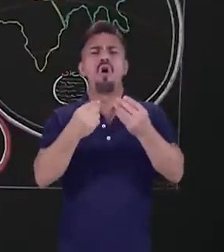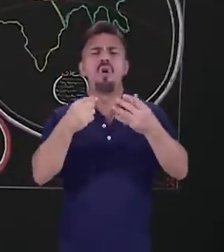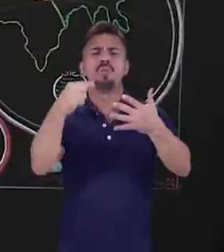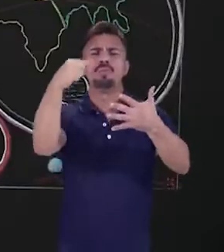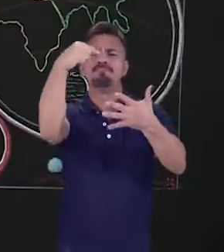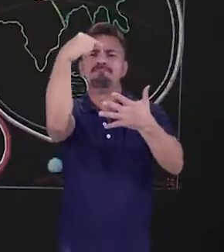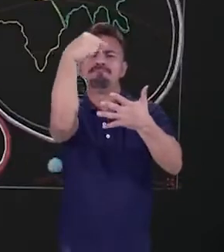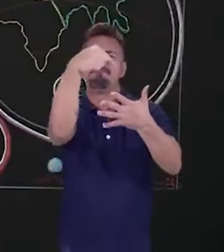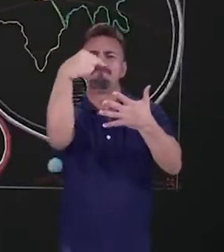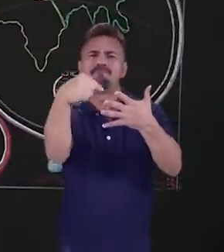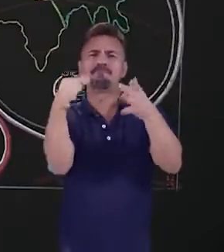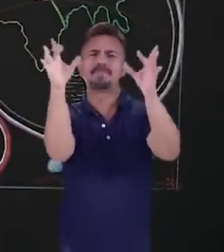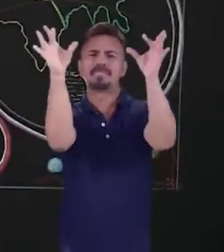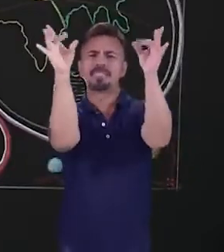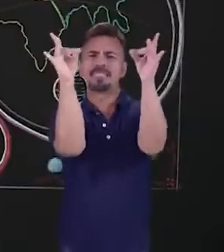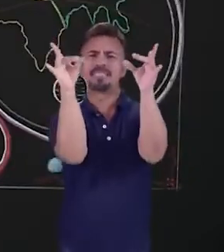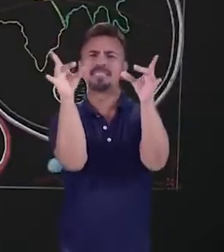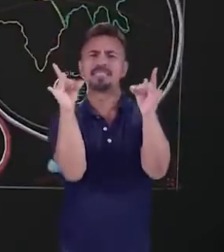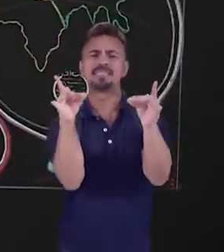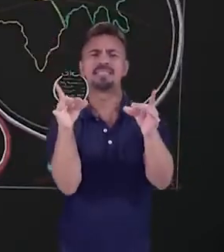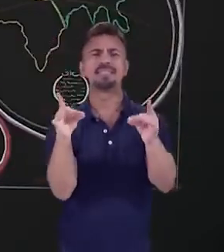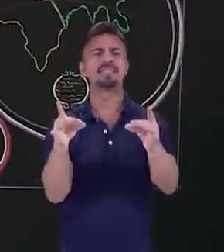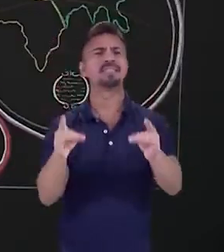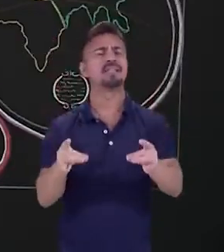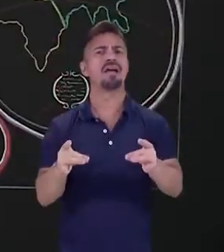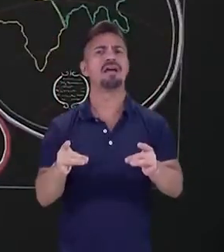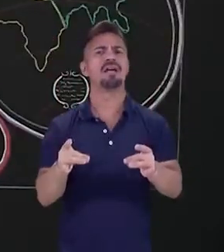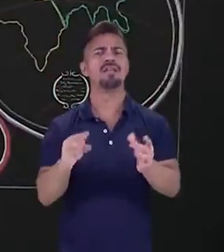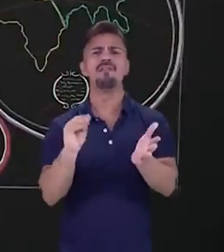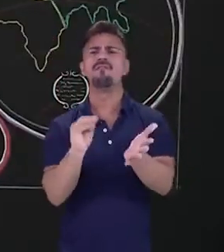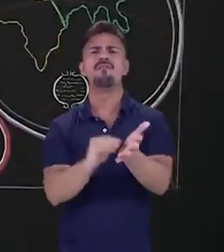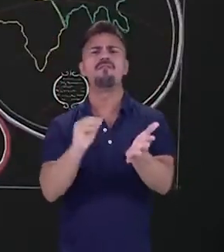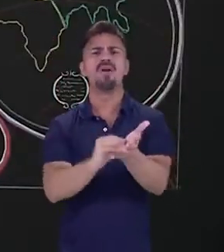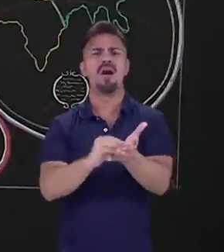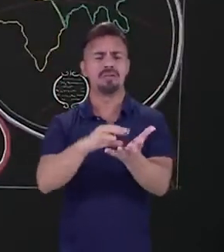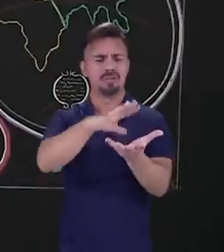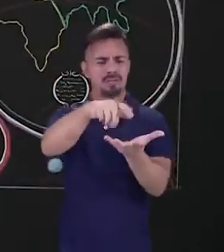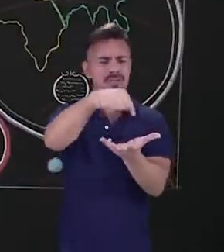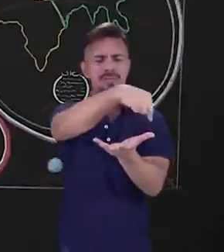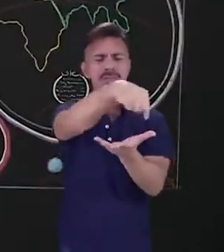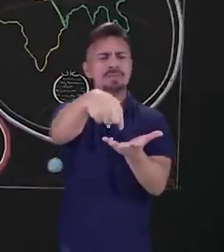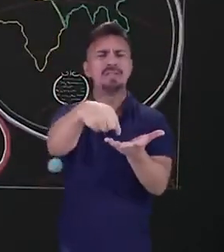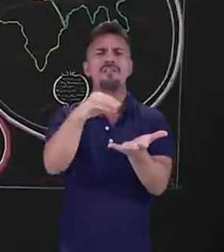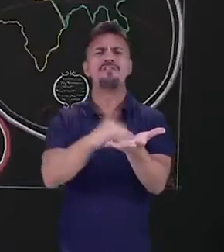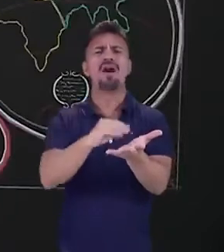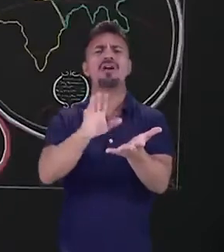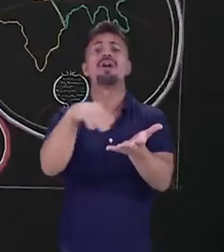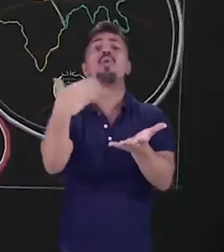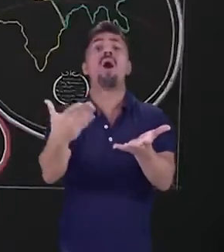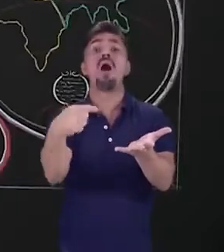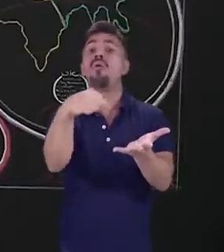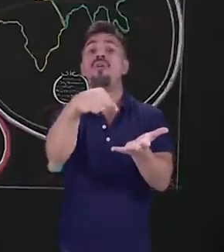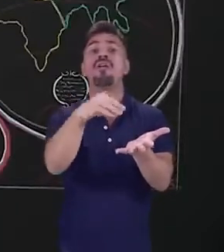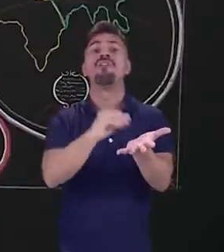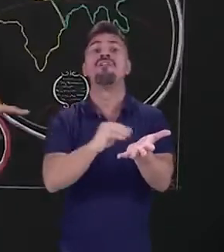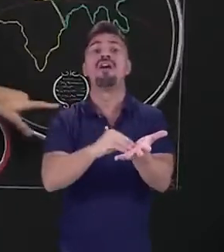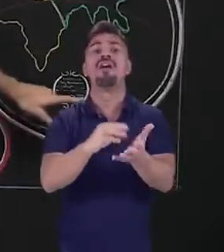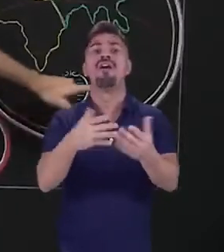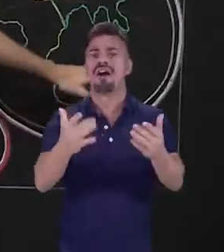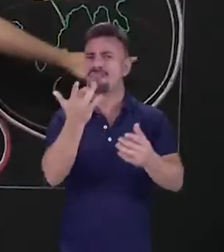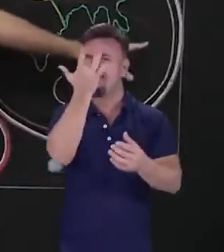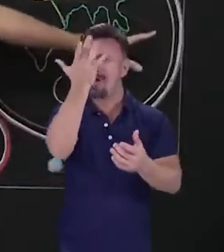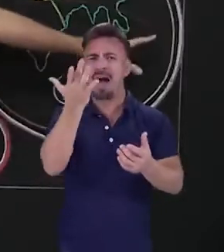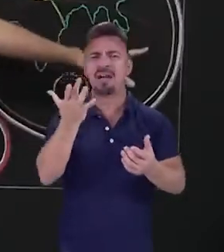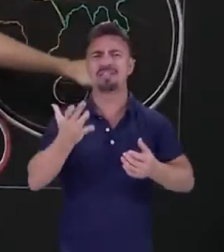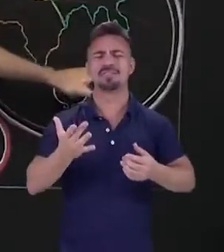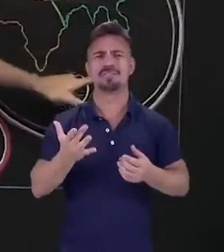Se você ficar bem atento ainda também, tem um continente aqui faltando. Será que você consegue descobrir qual é? Vou ajudar, que hoje está fácil.